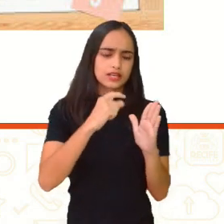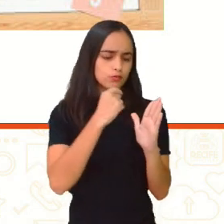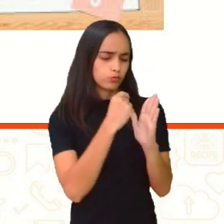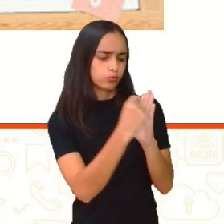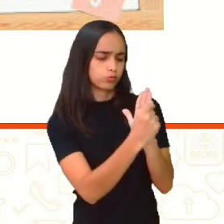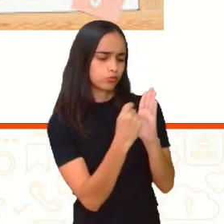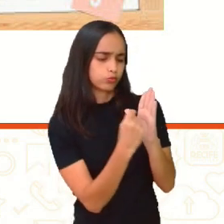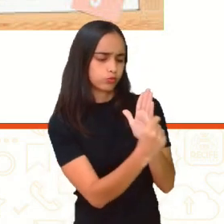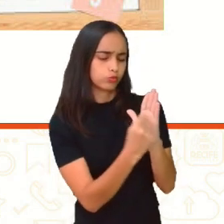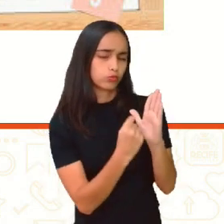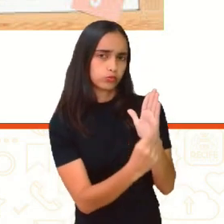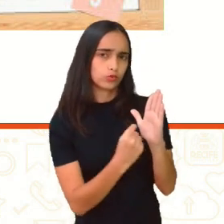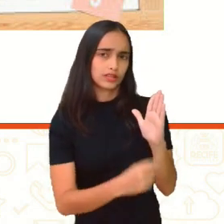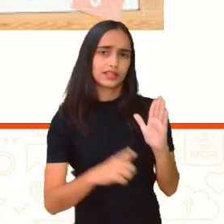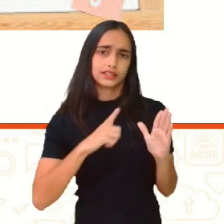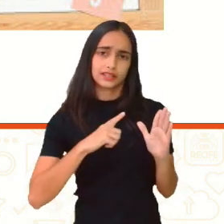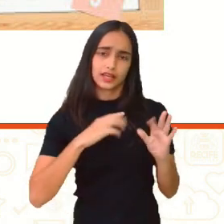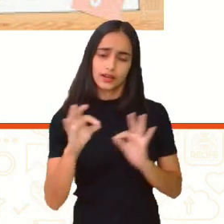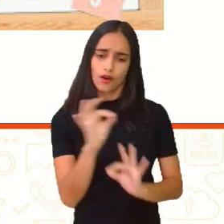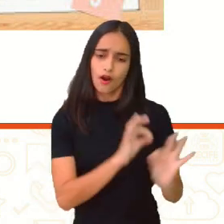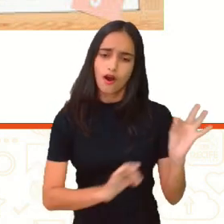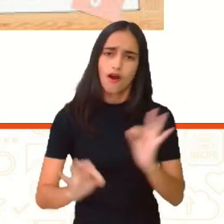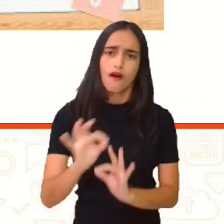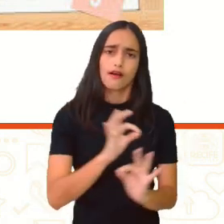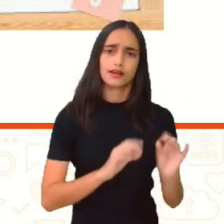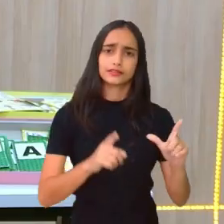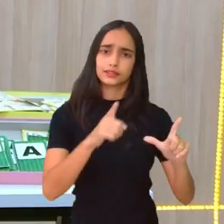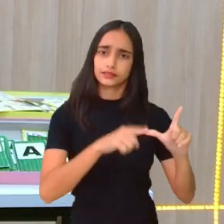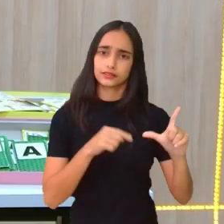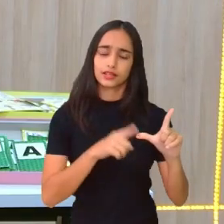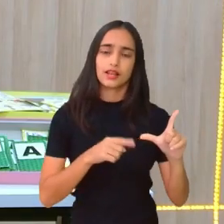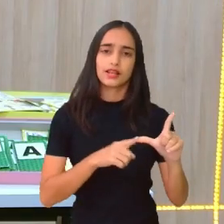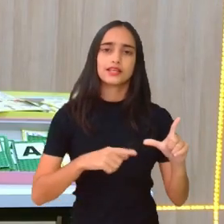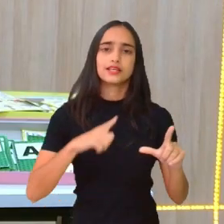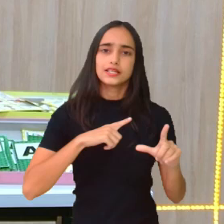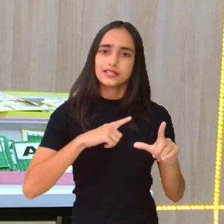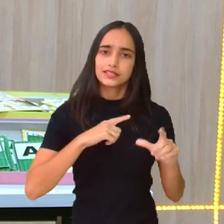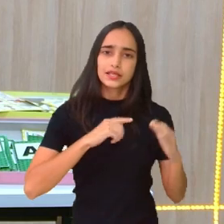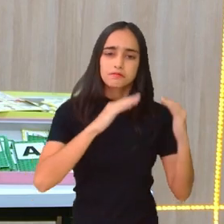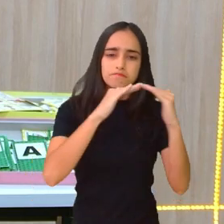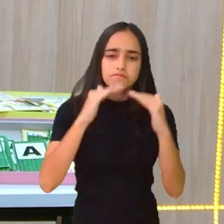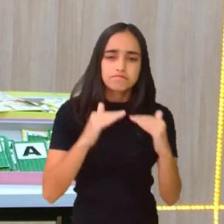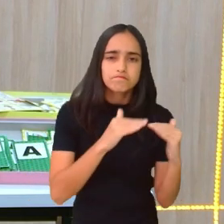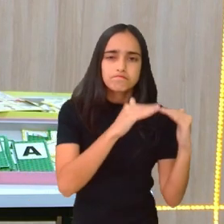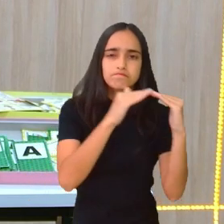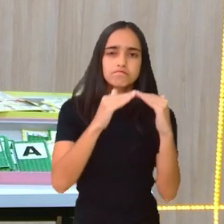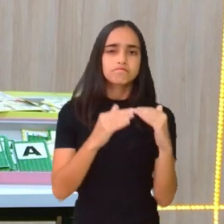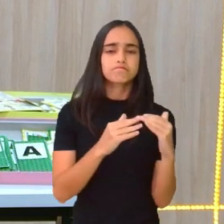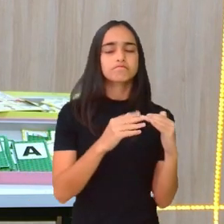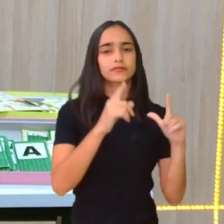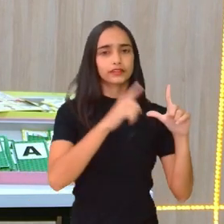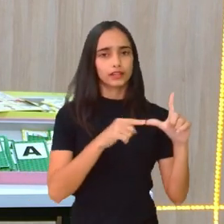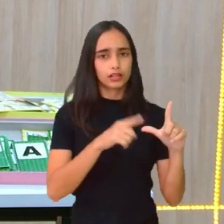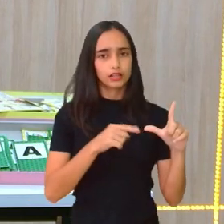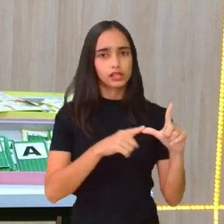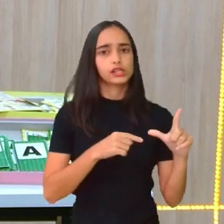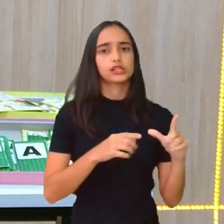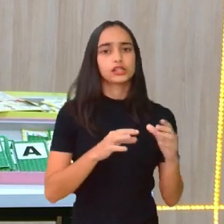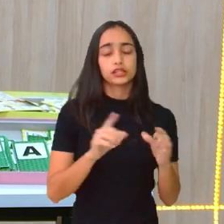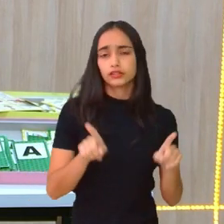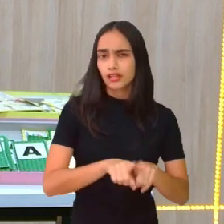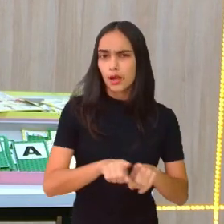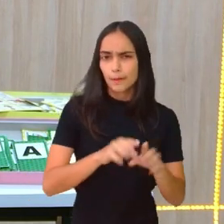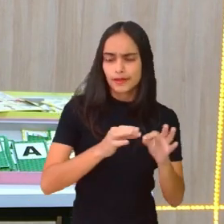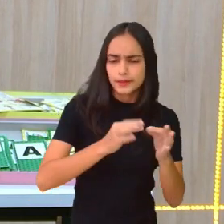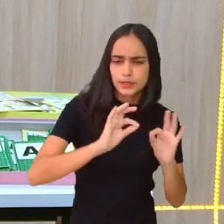uma organização das letras, né, existe uma simetria no tamanho, no posicionamento, na distância